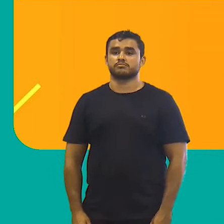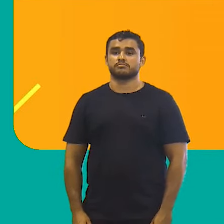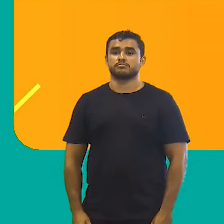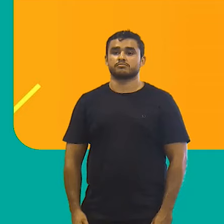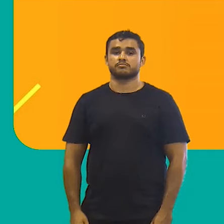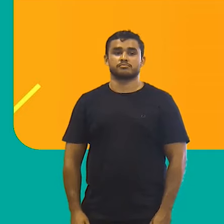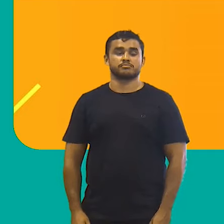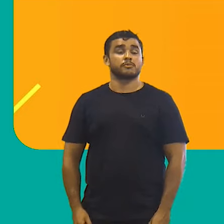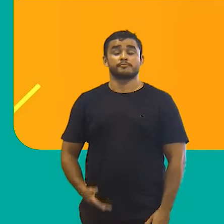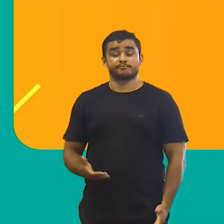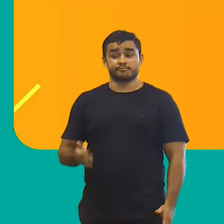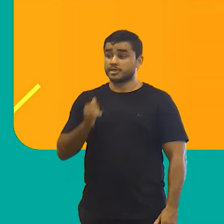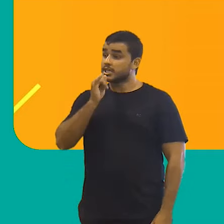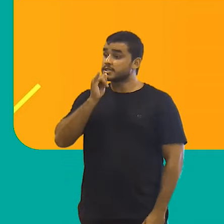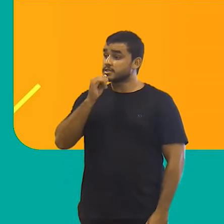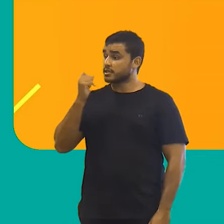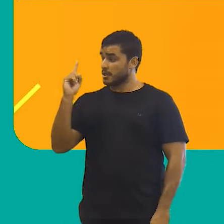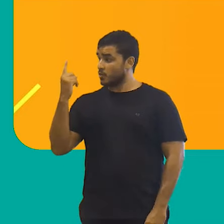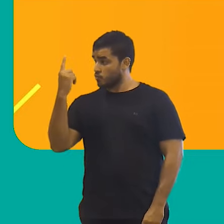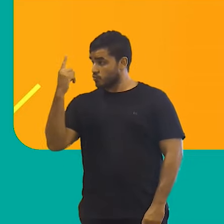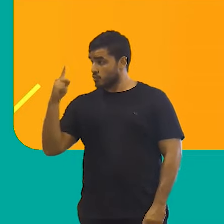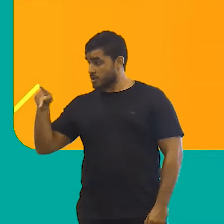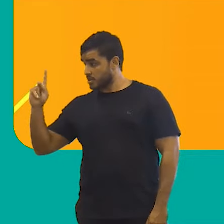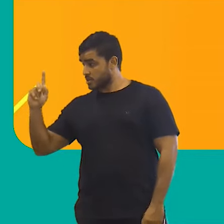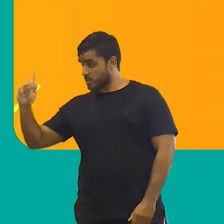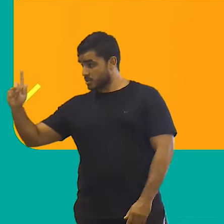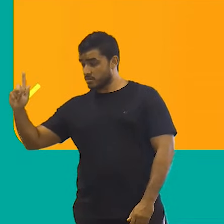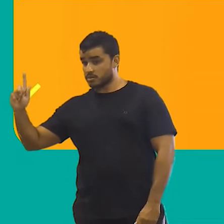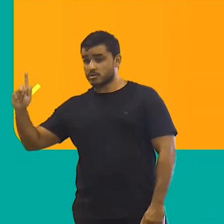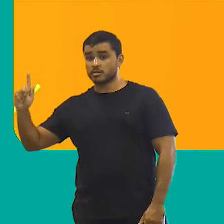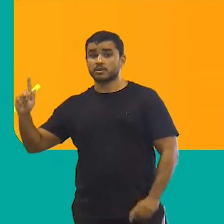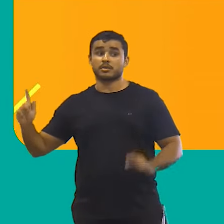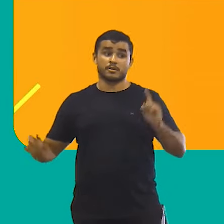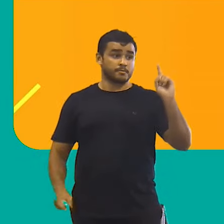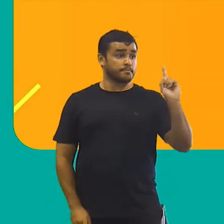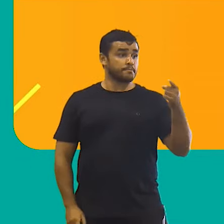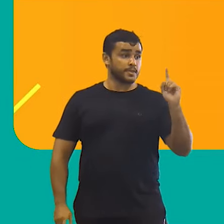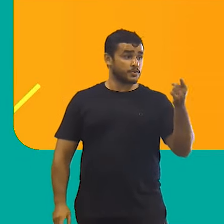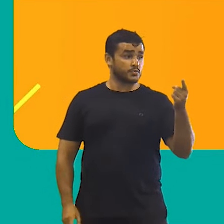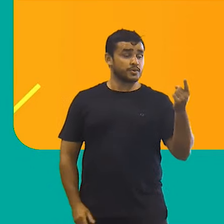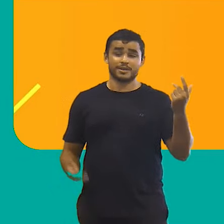Porque se eu tenho 1 quilômetro, quantos metros eu tenho?